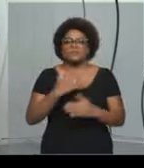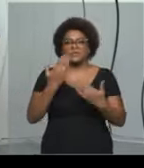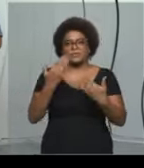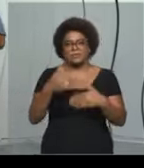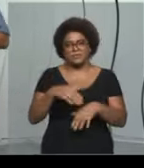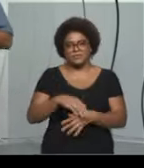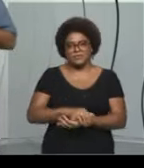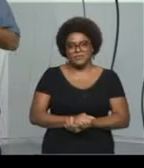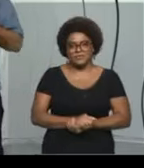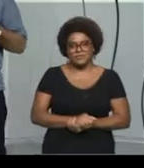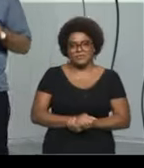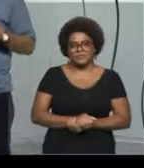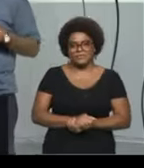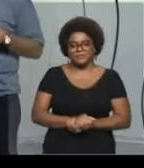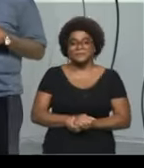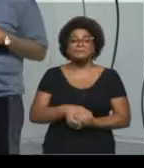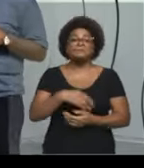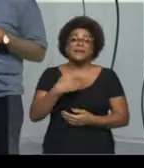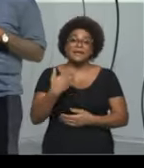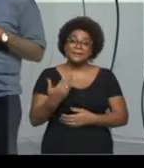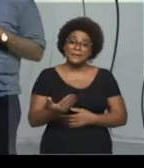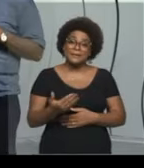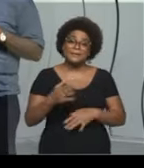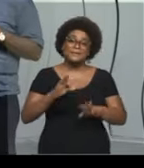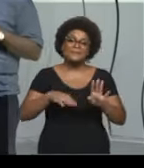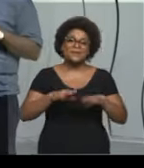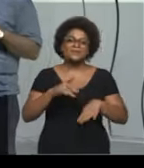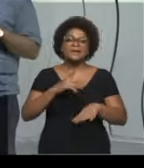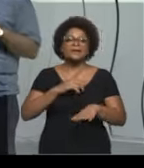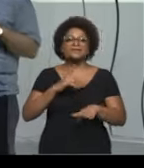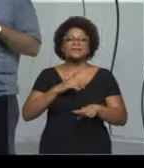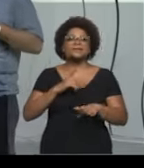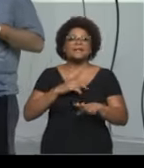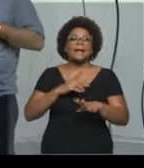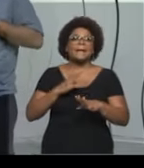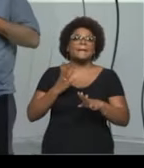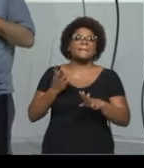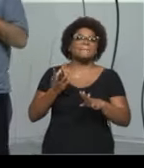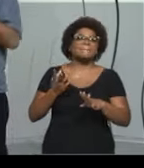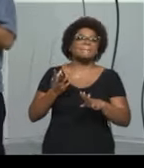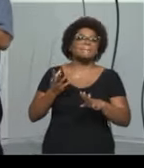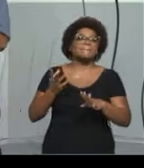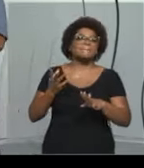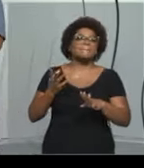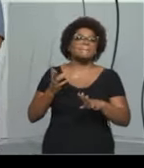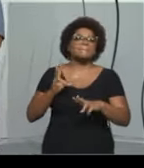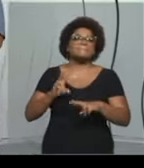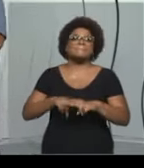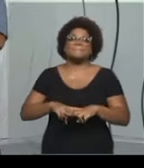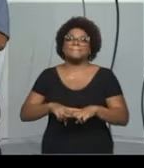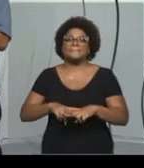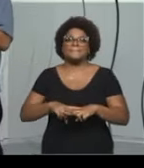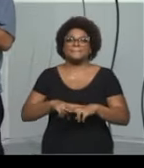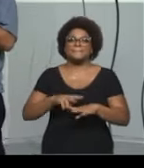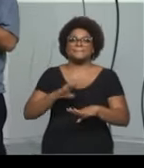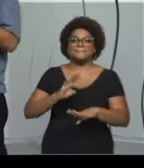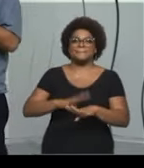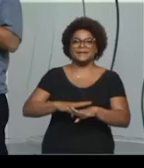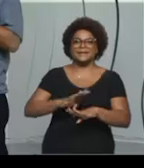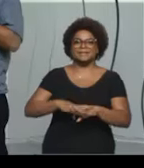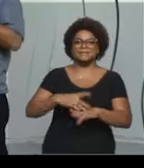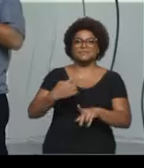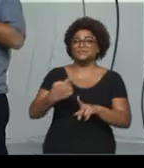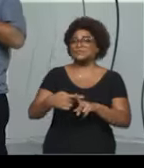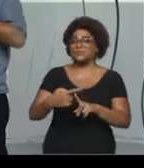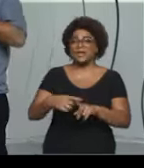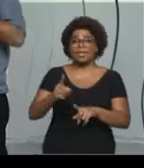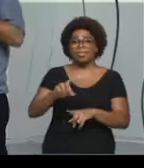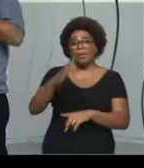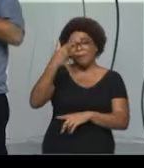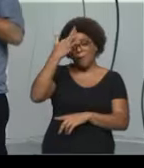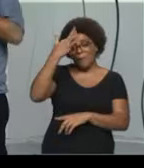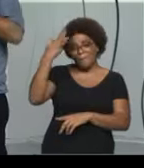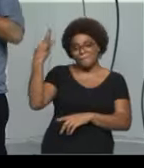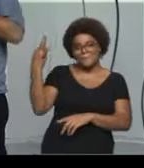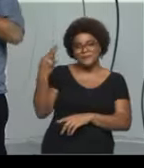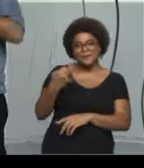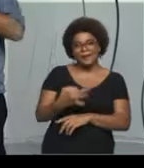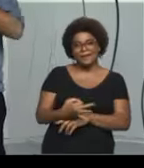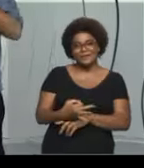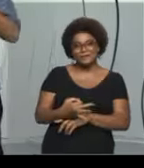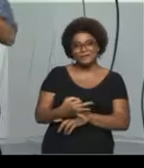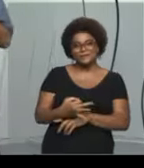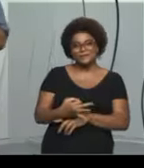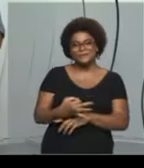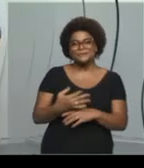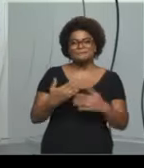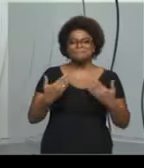eu sei que tem muito bloqueio com a matemática, talvez por essa questão do entendimento. Então, aqui, nós sempre vamos